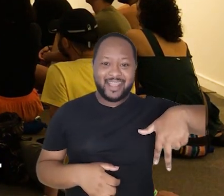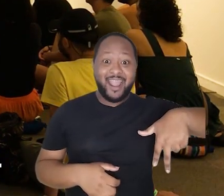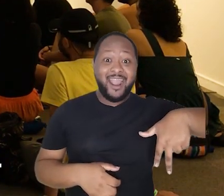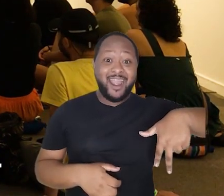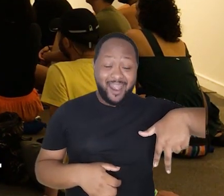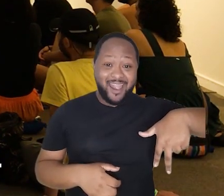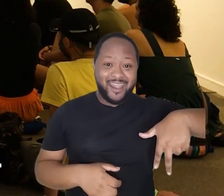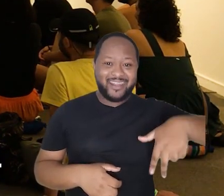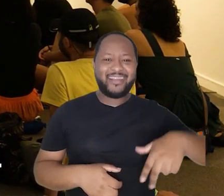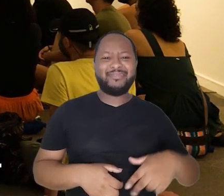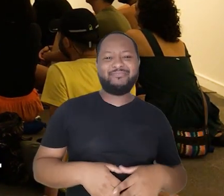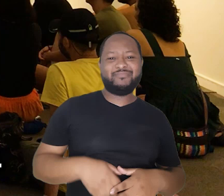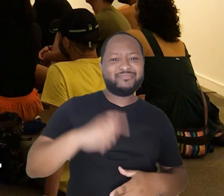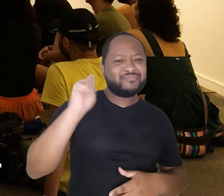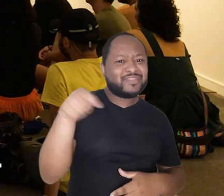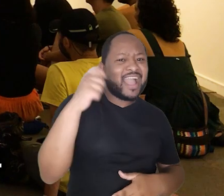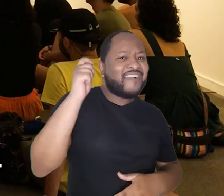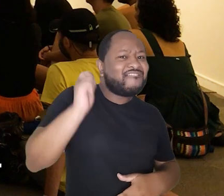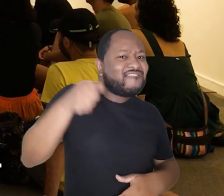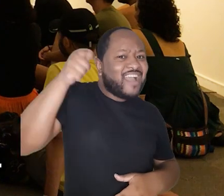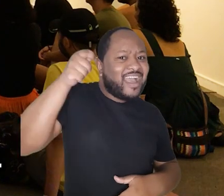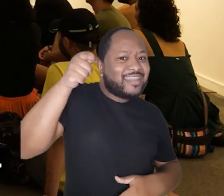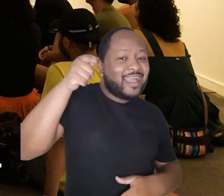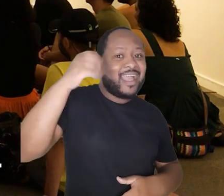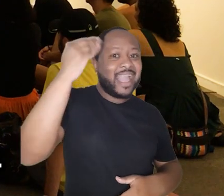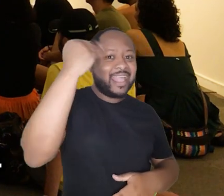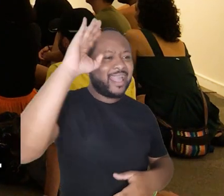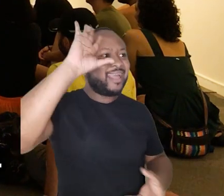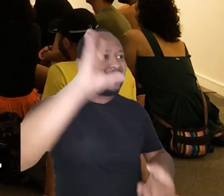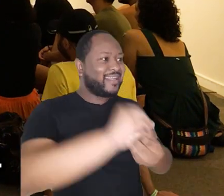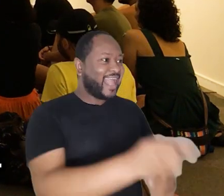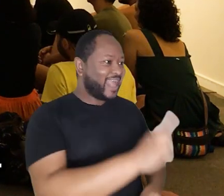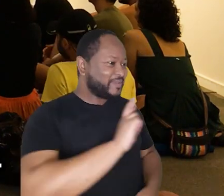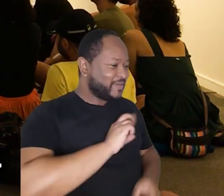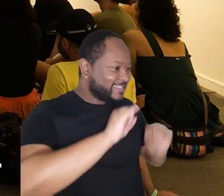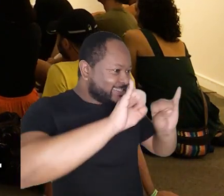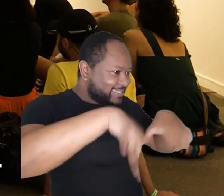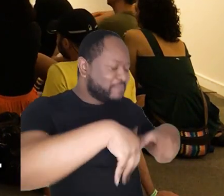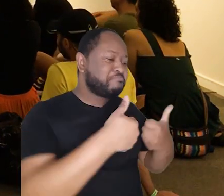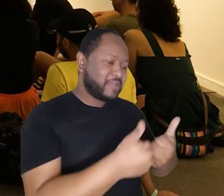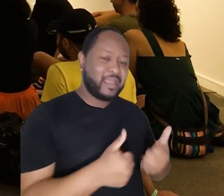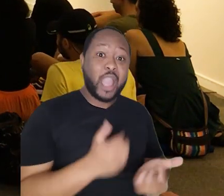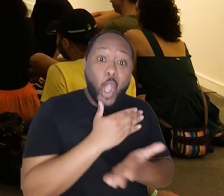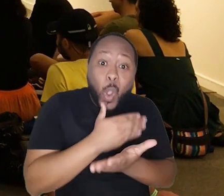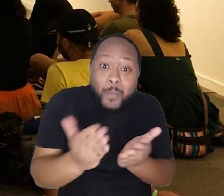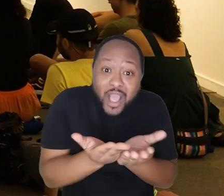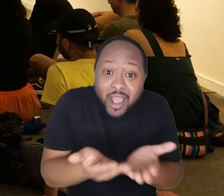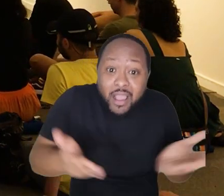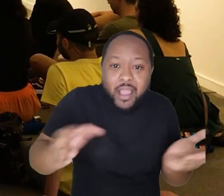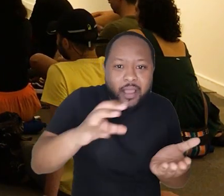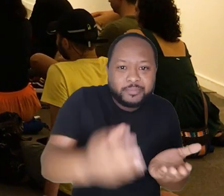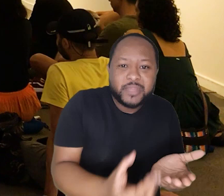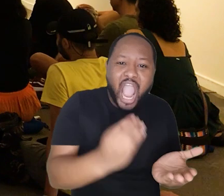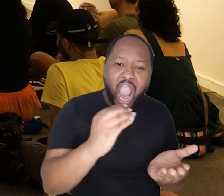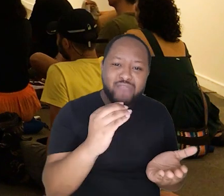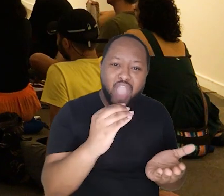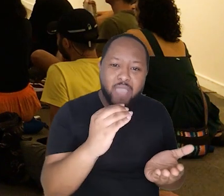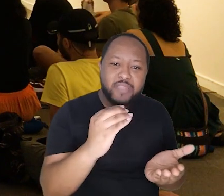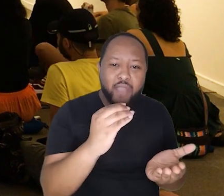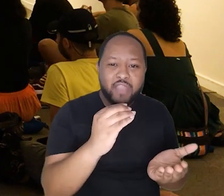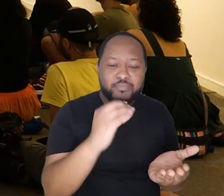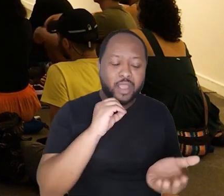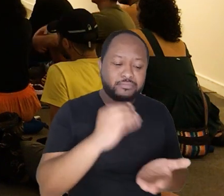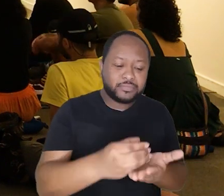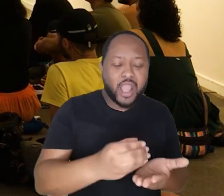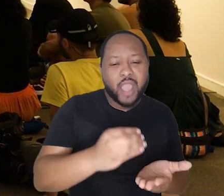A fada, convenientemente, entendeu que era sim. E começou a comer um pouquinho de manga,